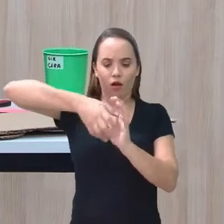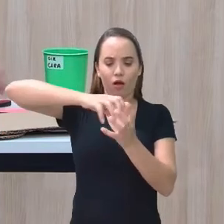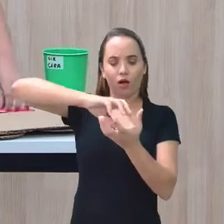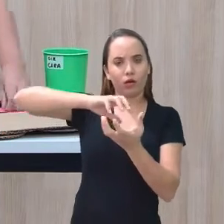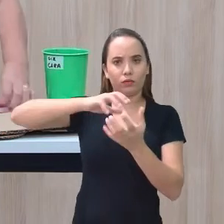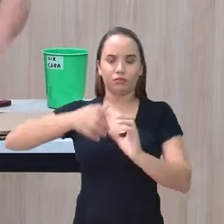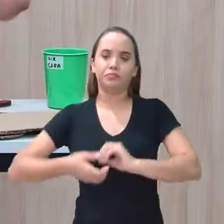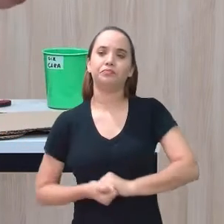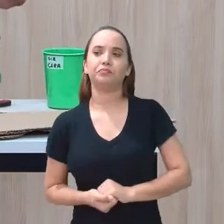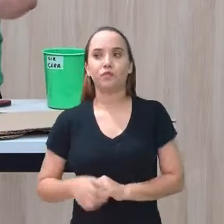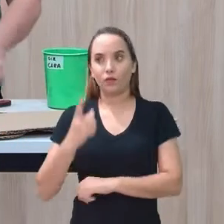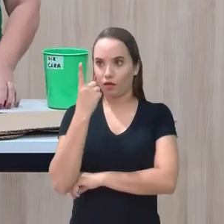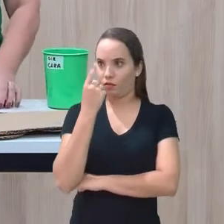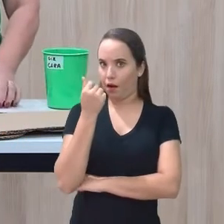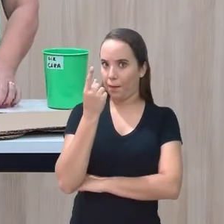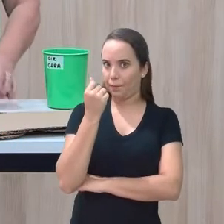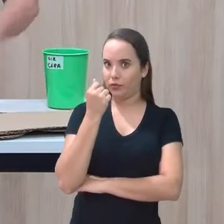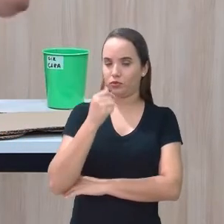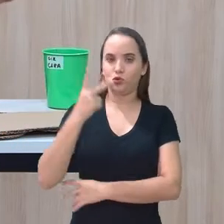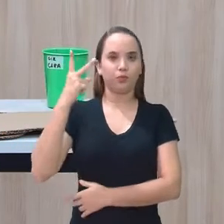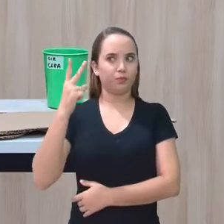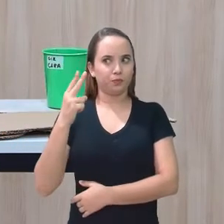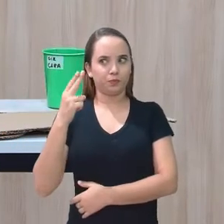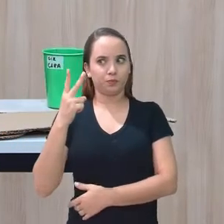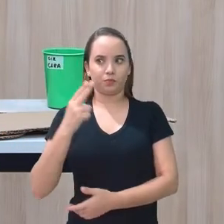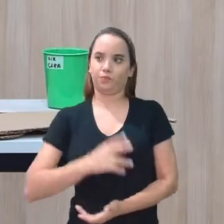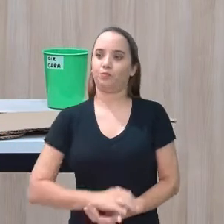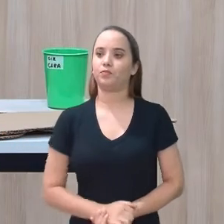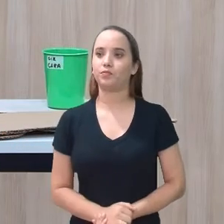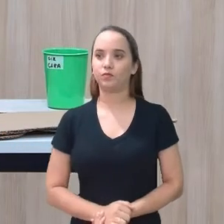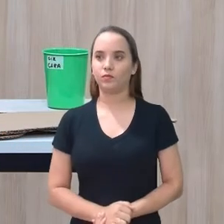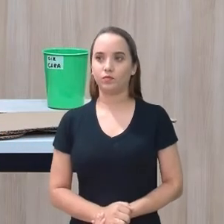né? Lápis, tesoura,